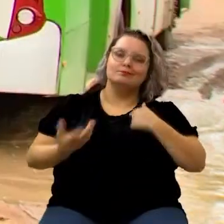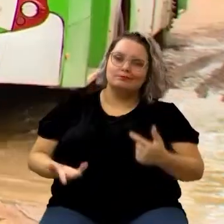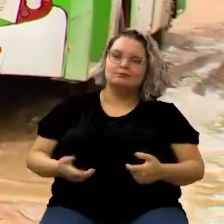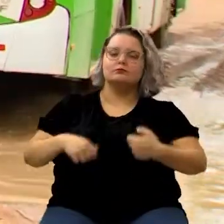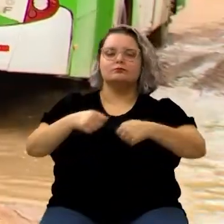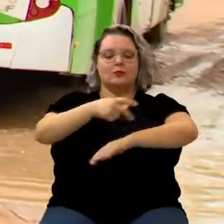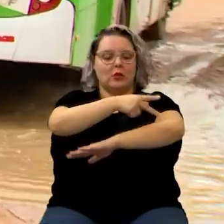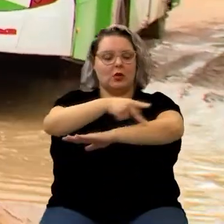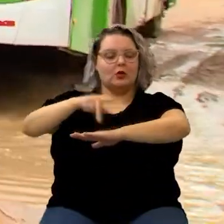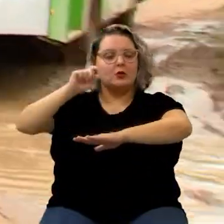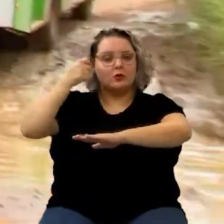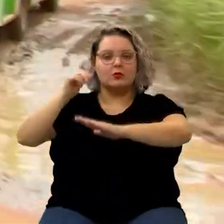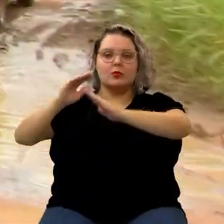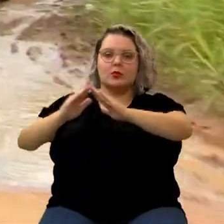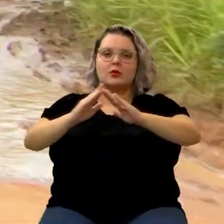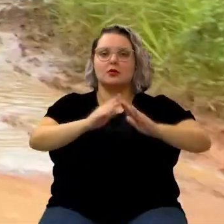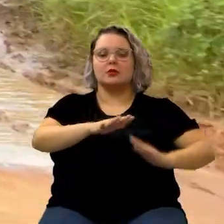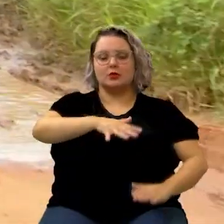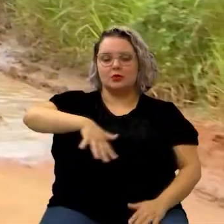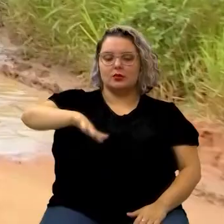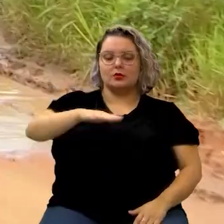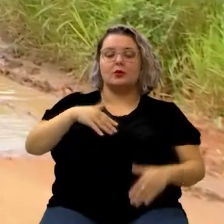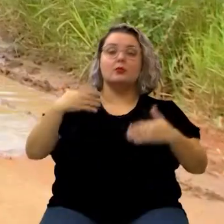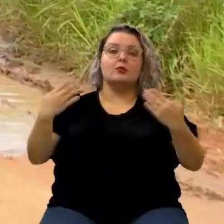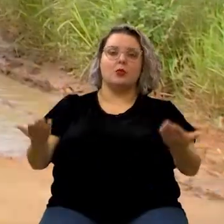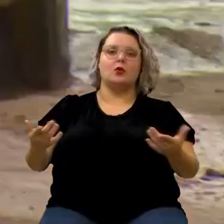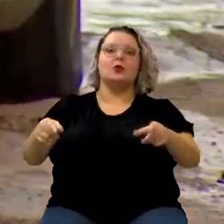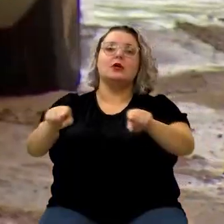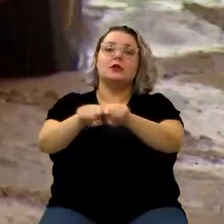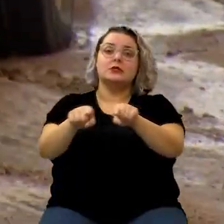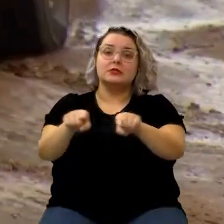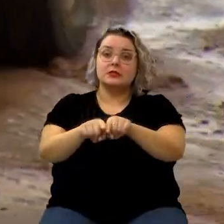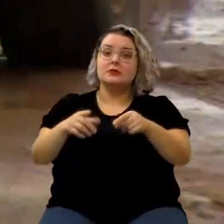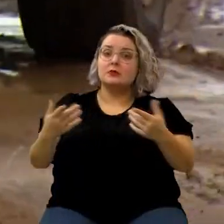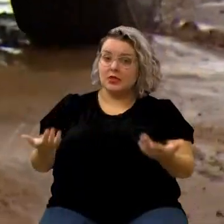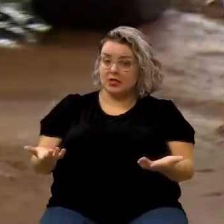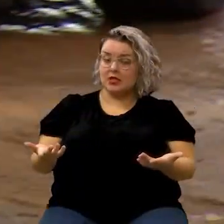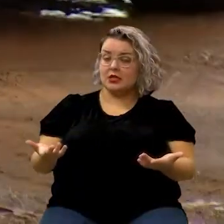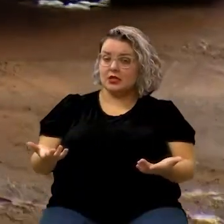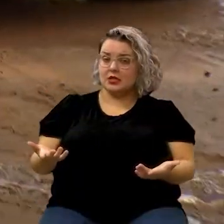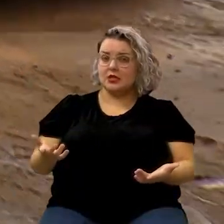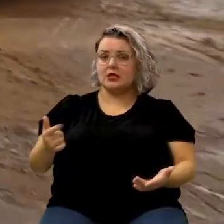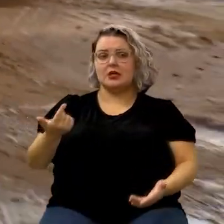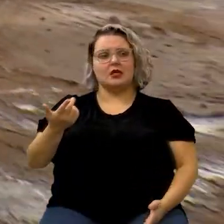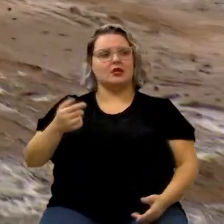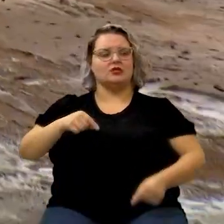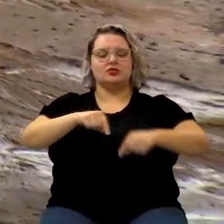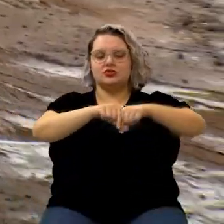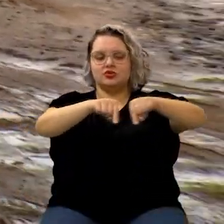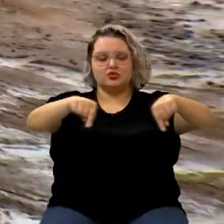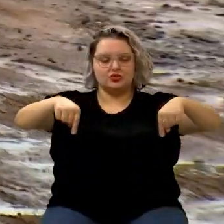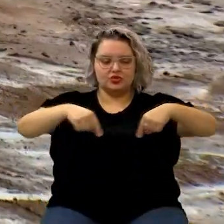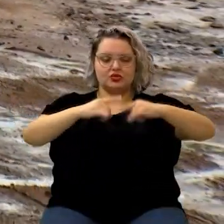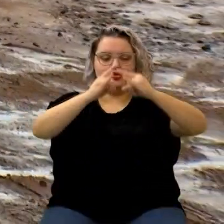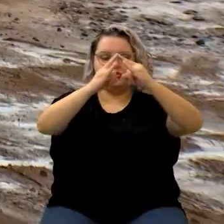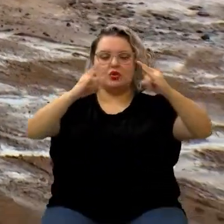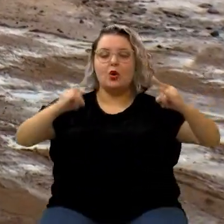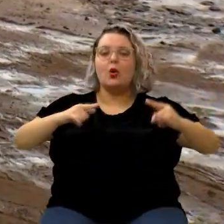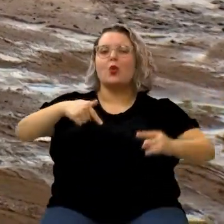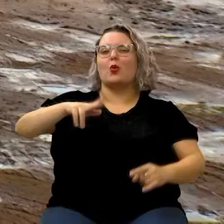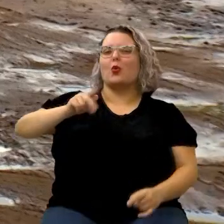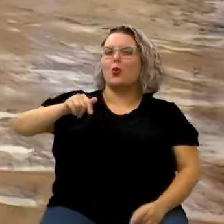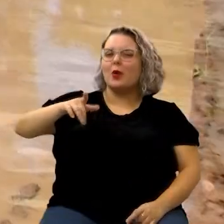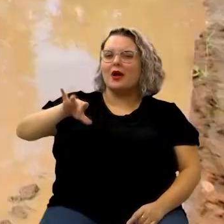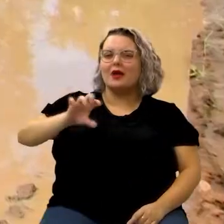asfalto para a população local bom além disso também é questão de quadras enfim isso é importante também